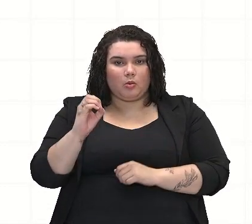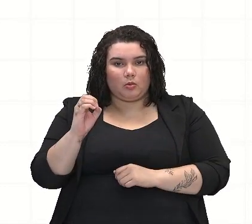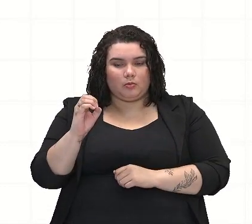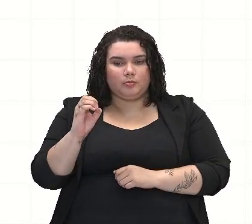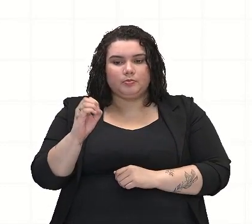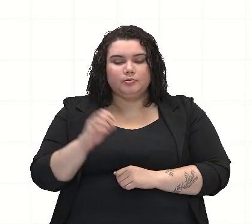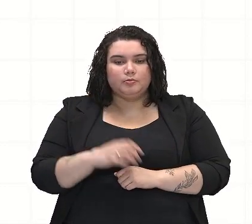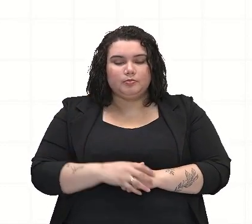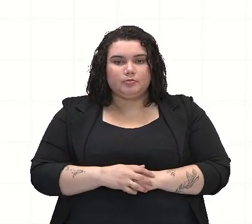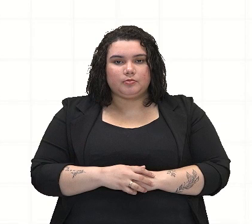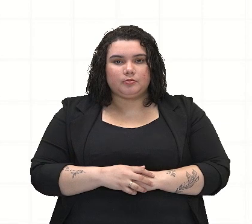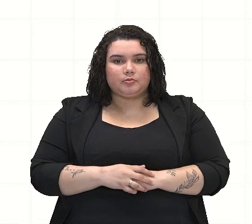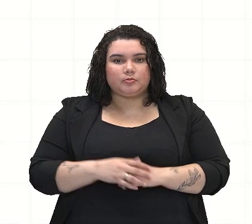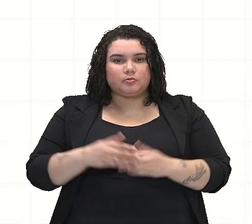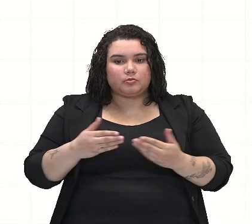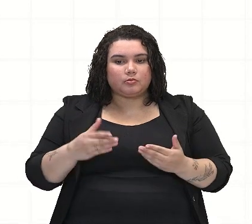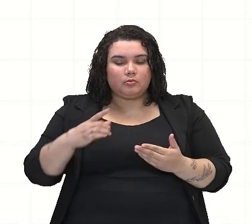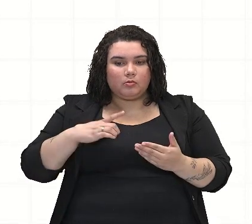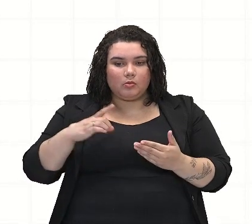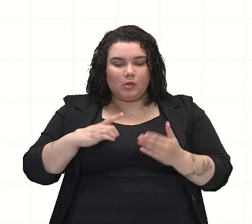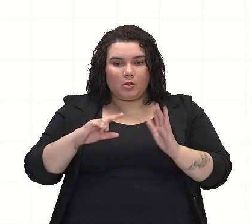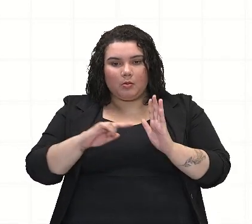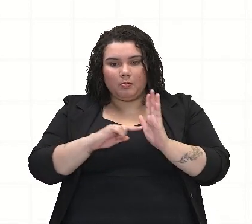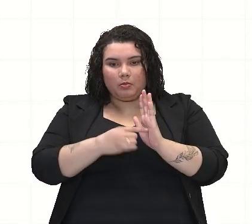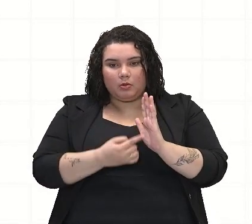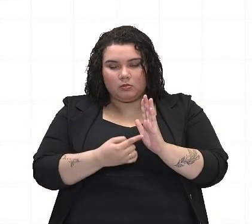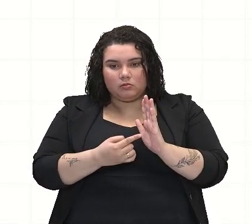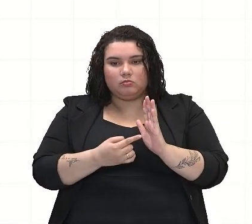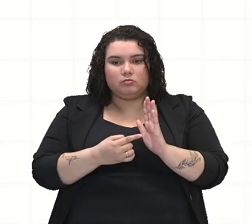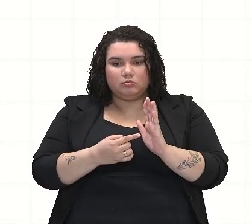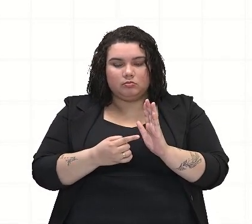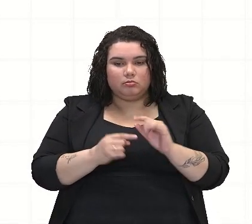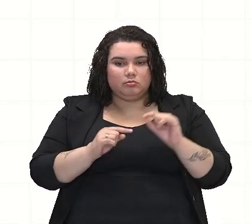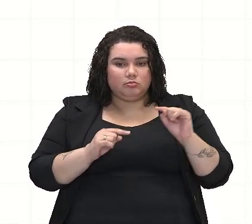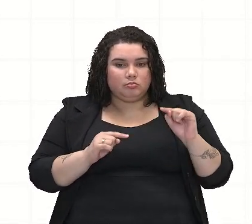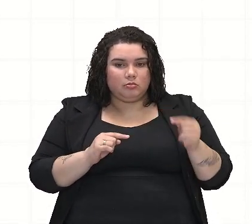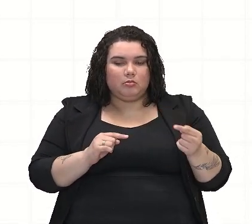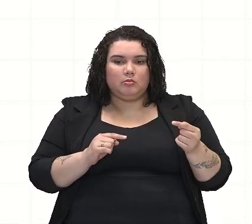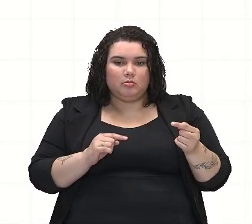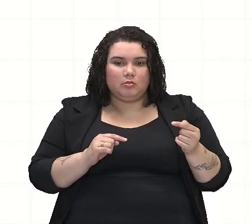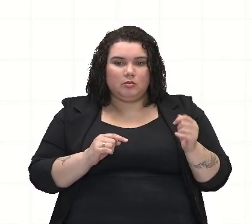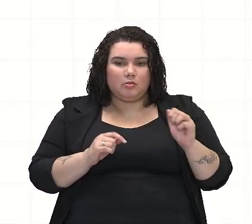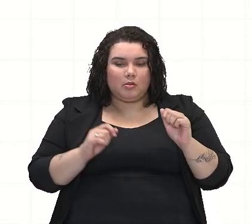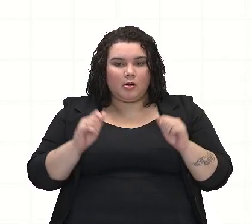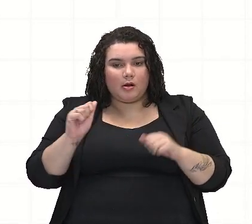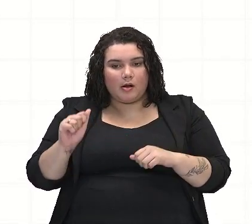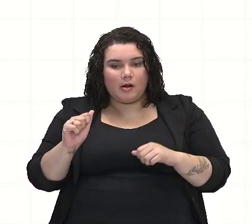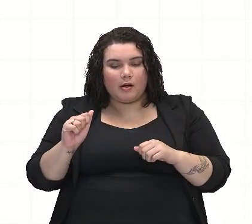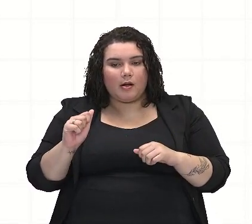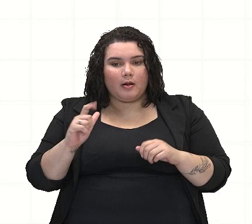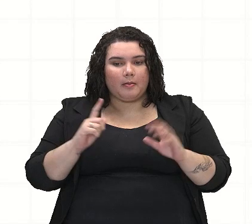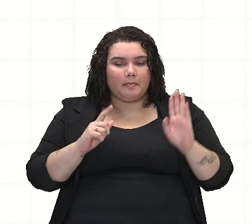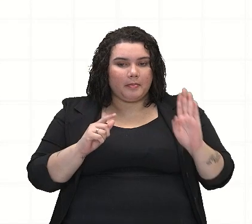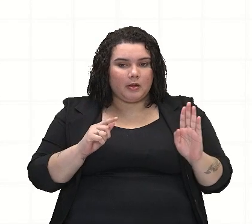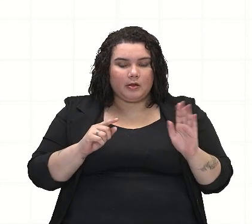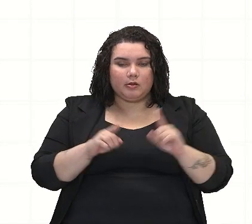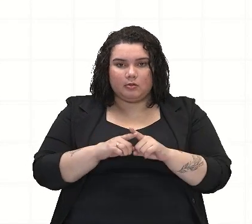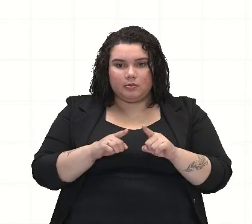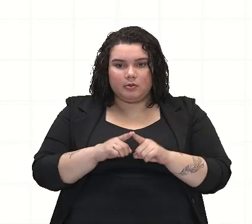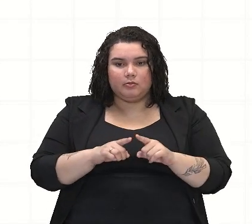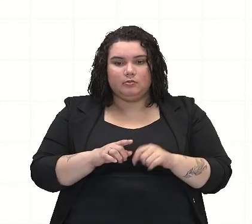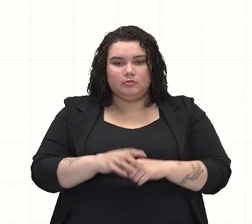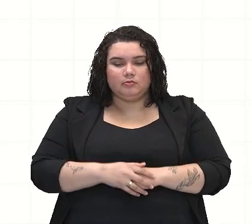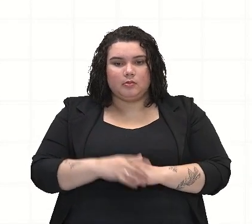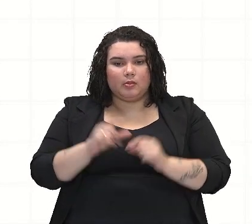nome. Aqui um ponto qualquer e um outro ponto qualquer, que foi denominado de A e de B. Traça-se